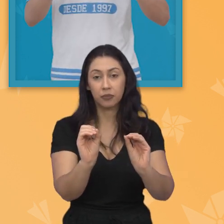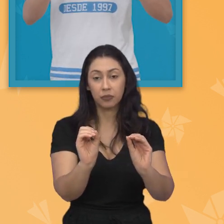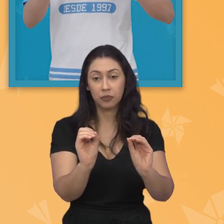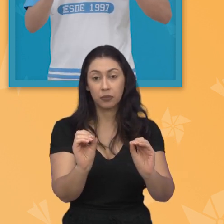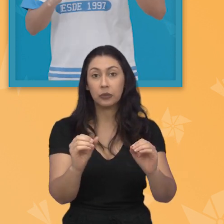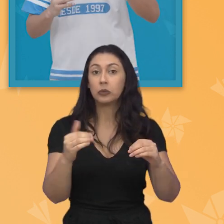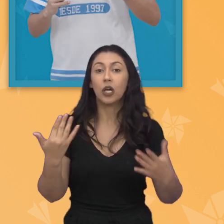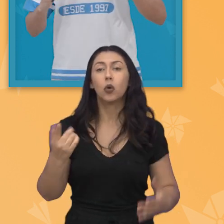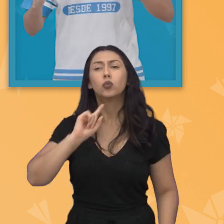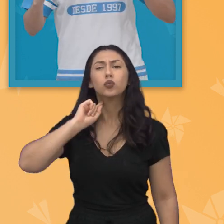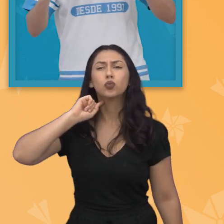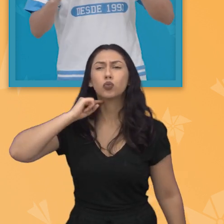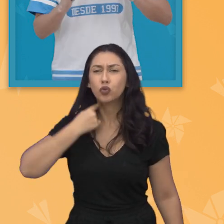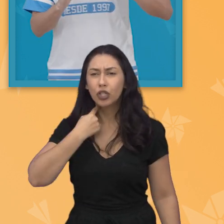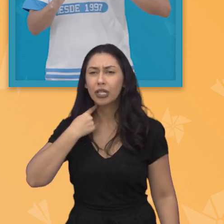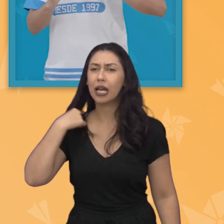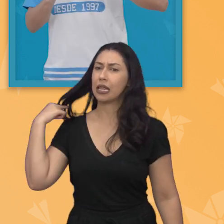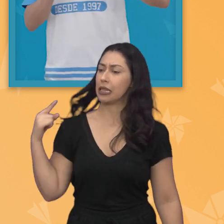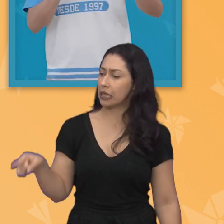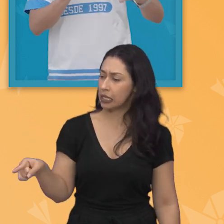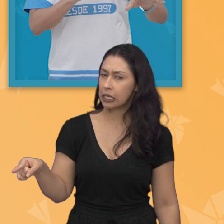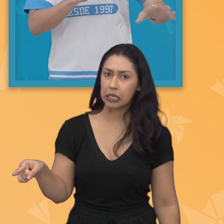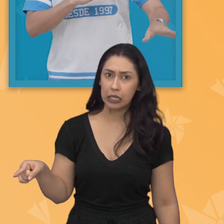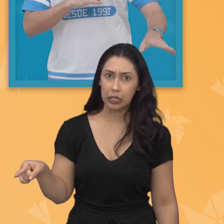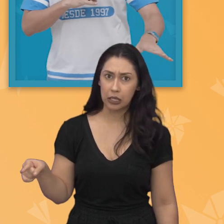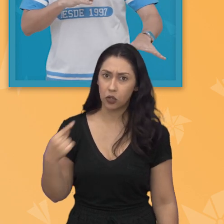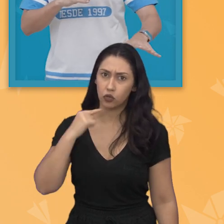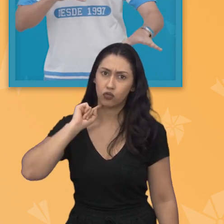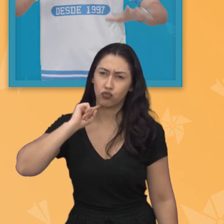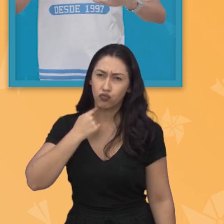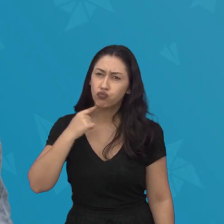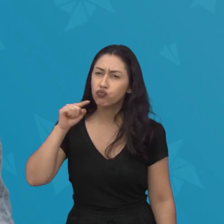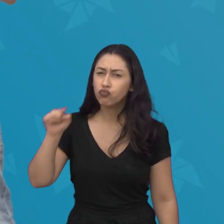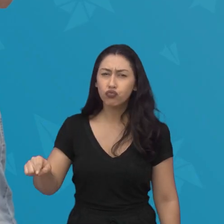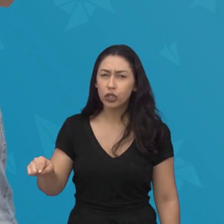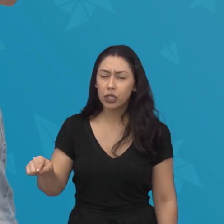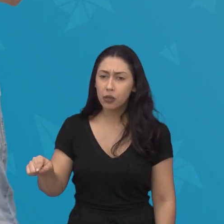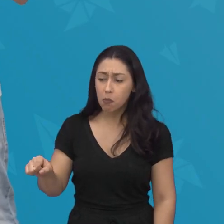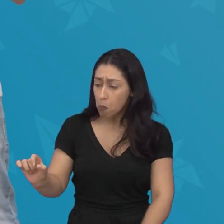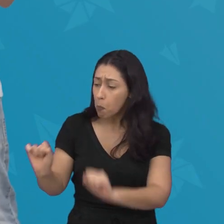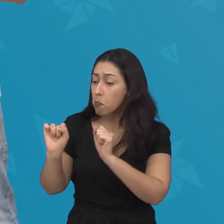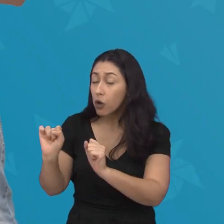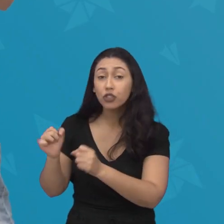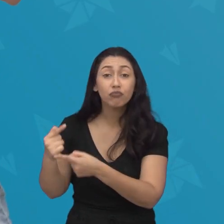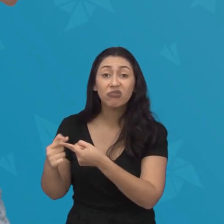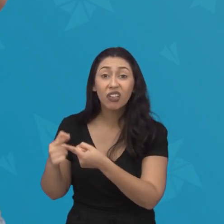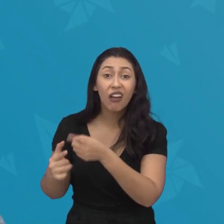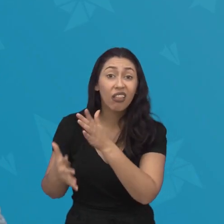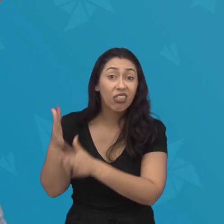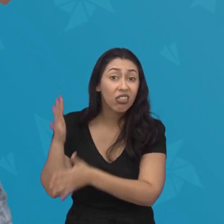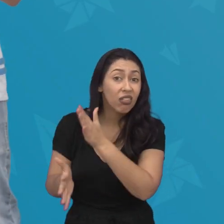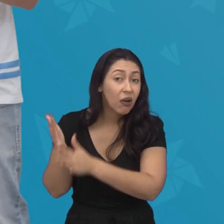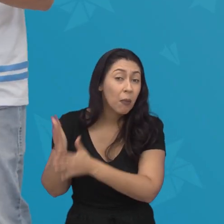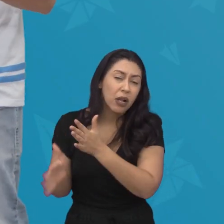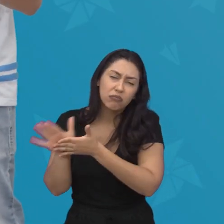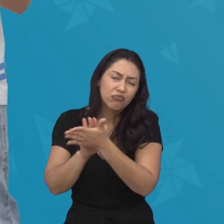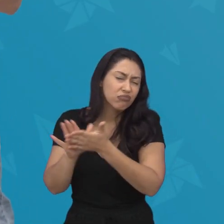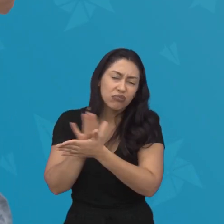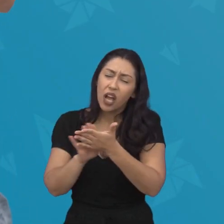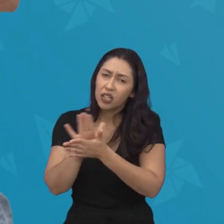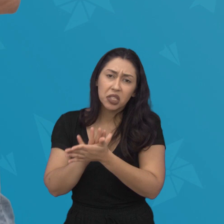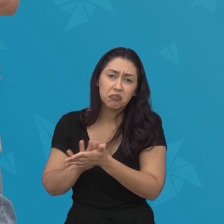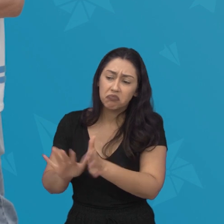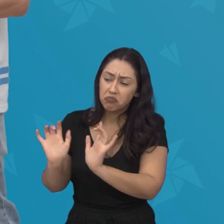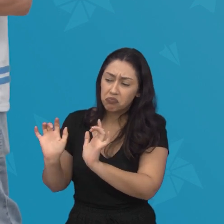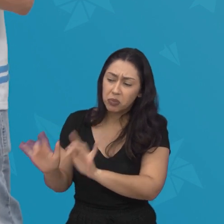vai ter essa impureza, a gente só vai permitir ela estar ali quando ela não, de fato, não interferir no produto final, é